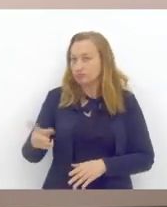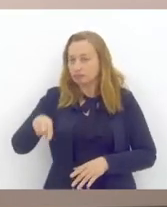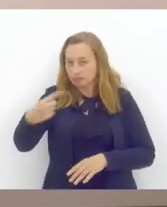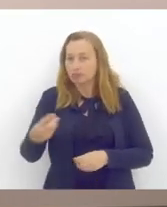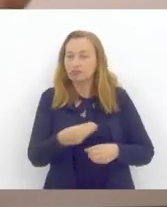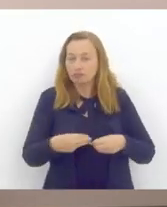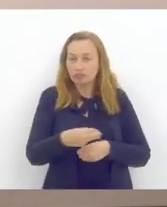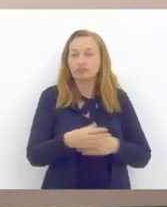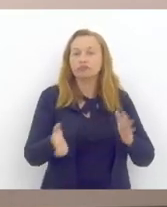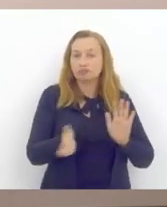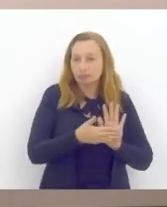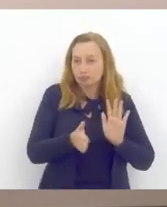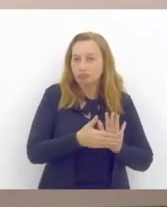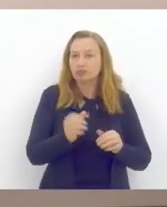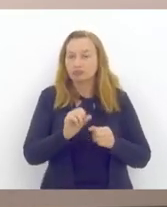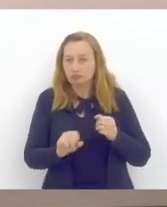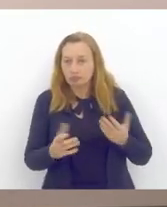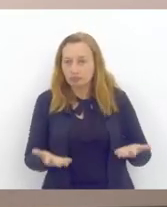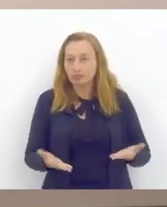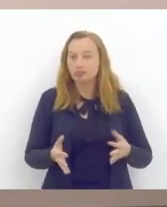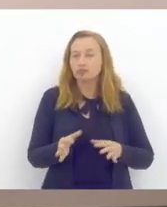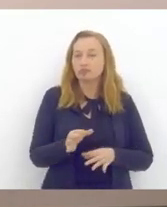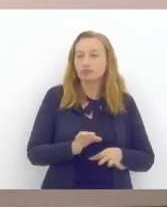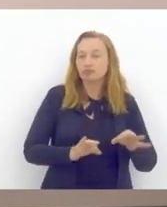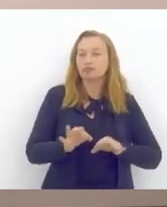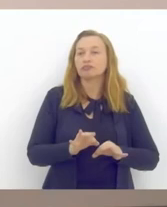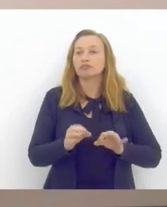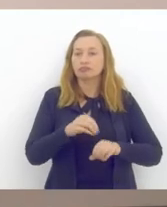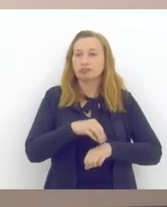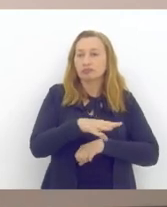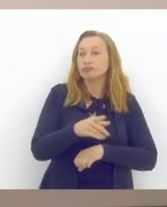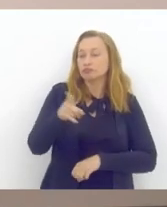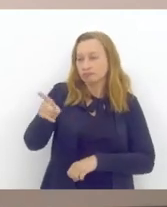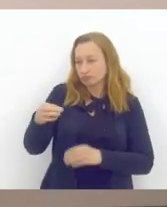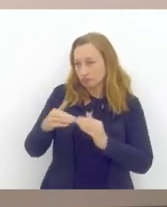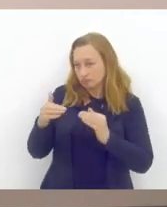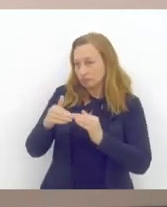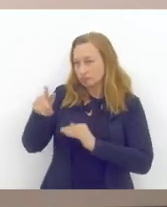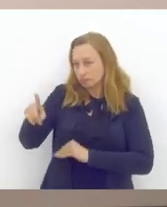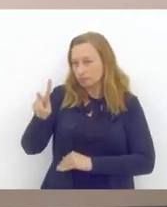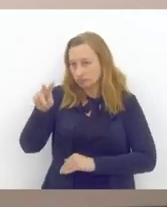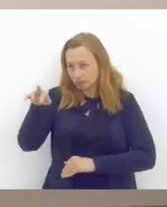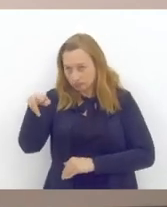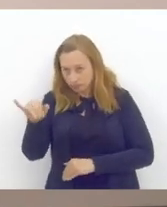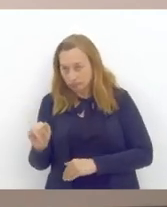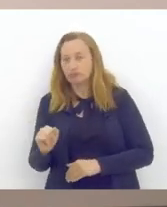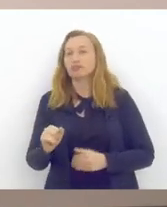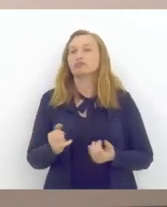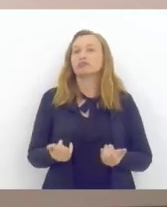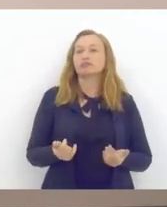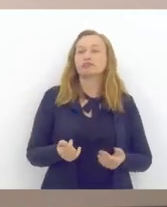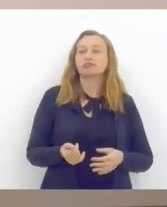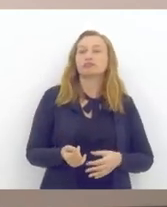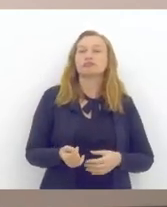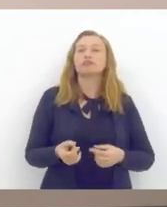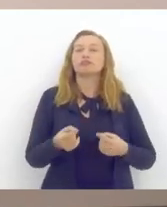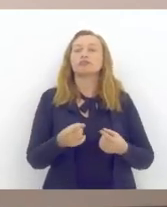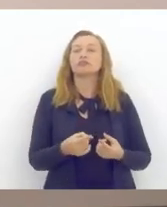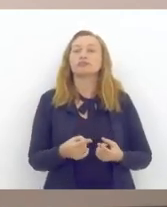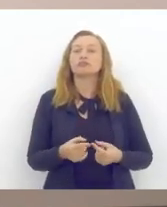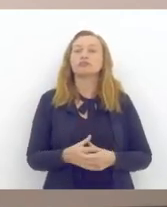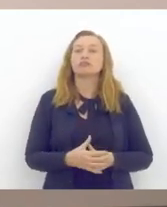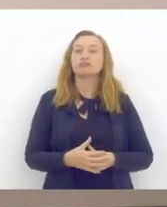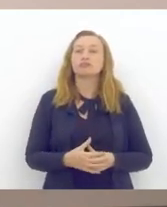quiserem apresentar propostas, trabalhar em relação aos indicadores, que eu concordo com você, Ana Valéria, também tinha uma expectativa maior em relação ao debate sobre os indicadores,